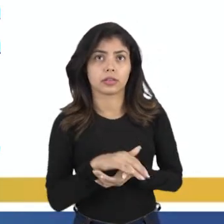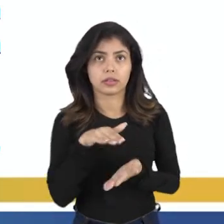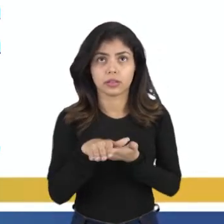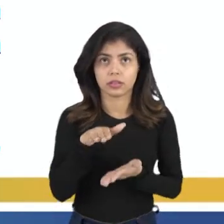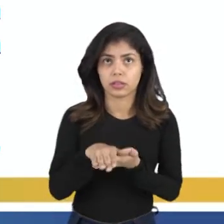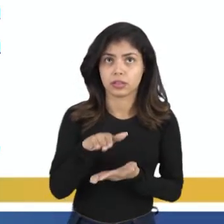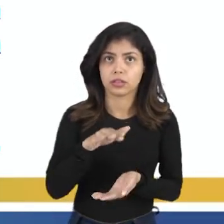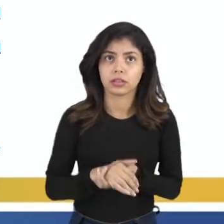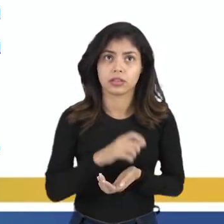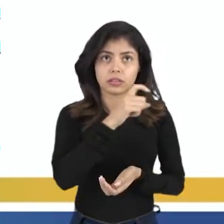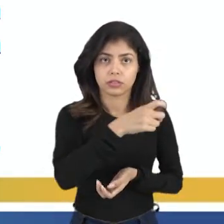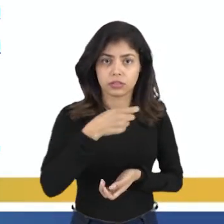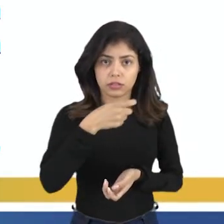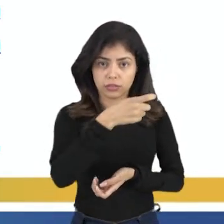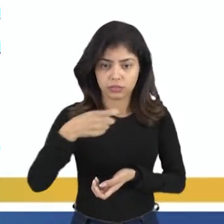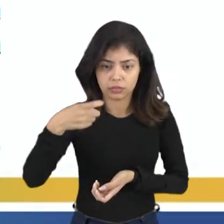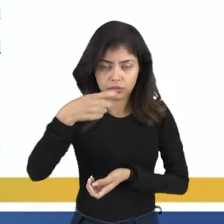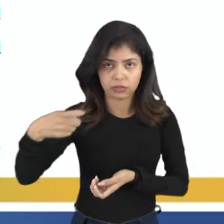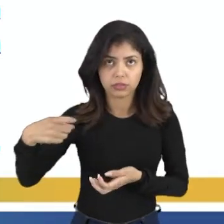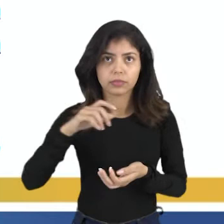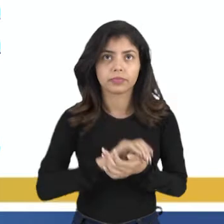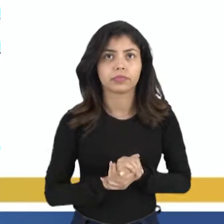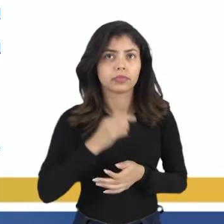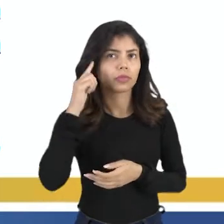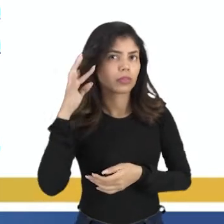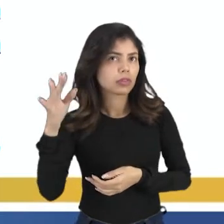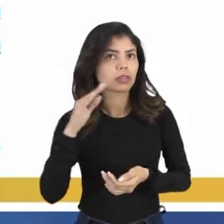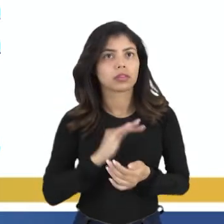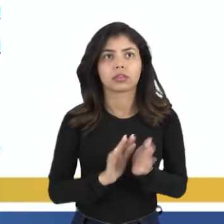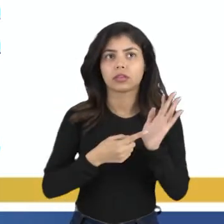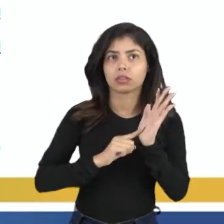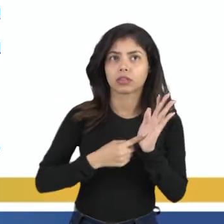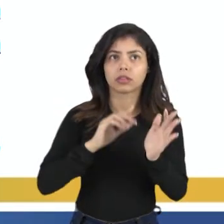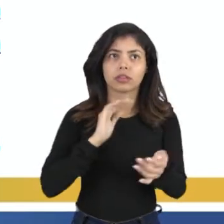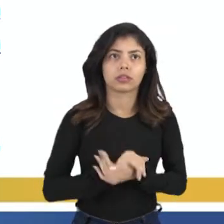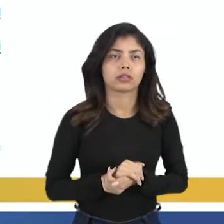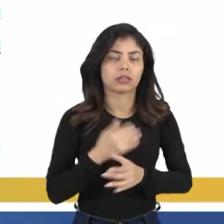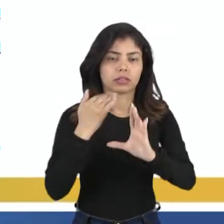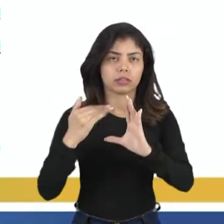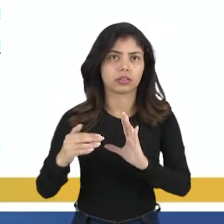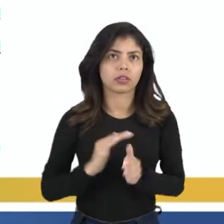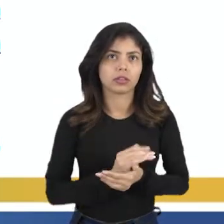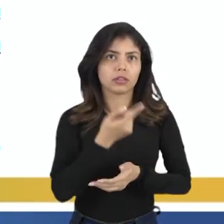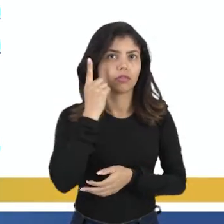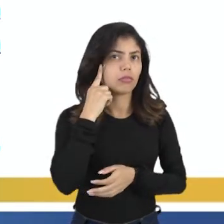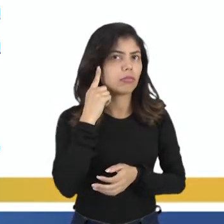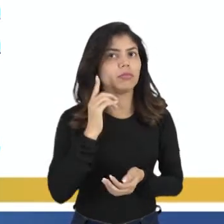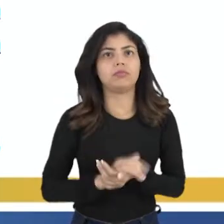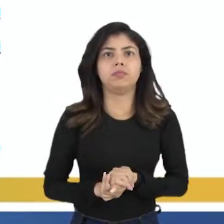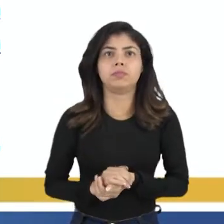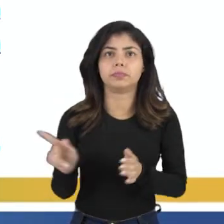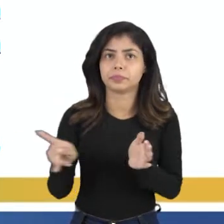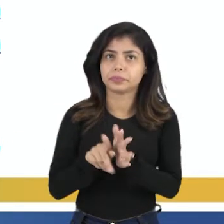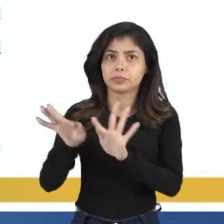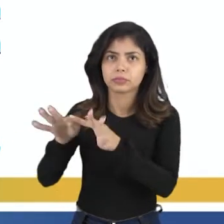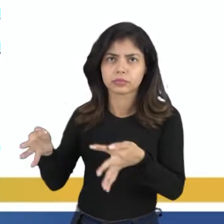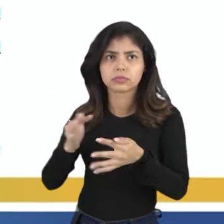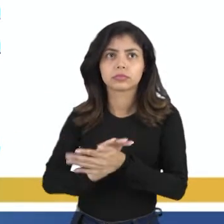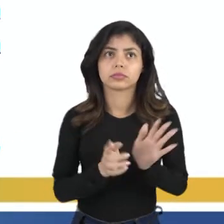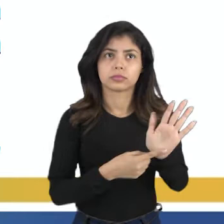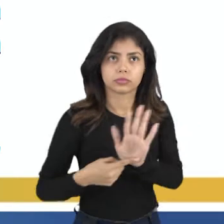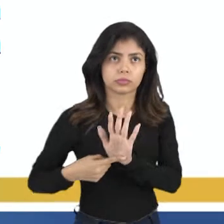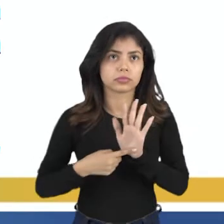de marca XXX. As reflexões apontam que a publicidade criativa é